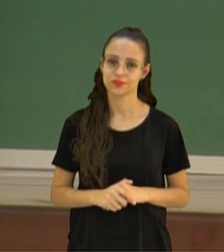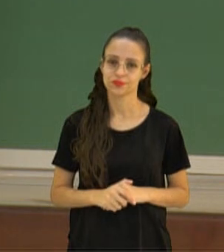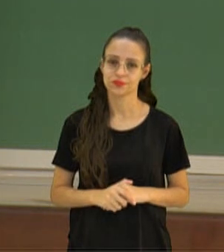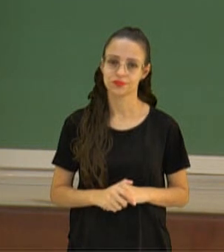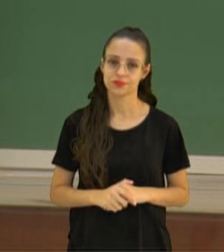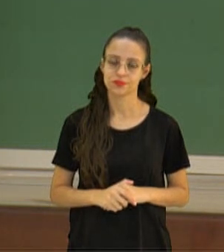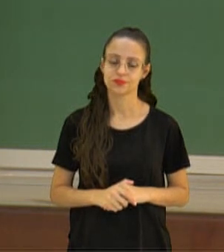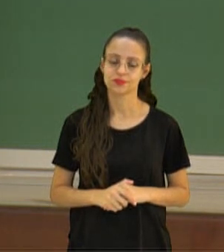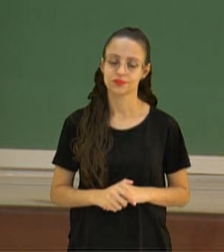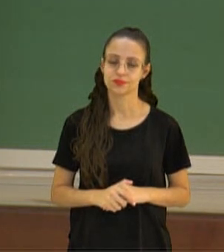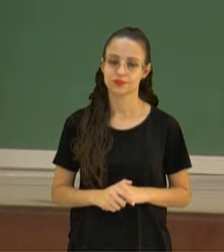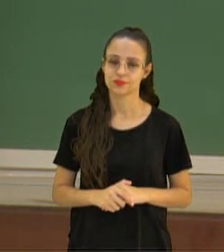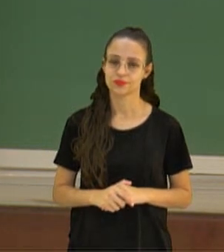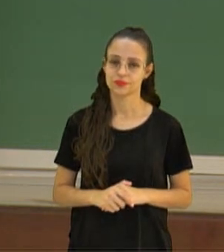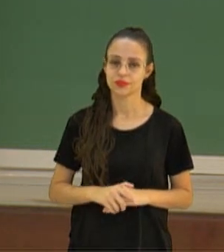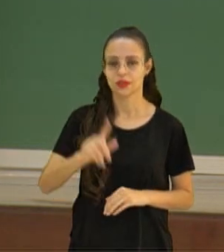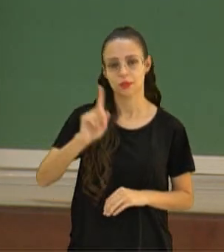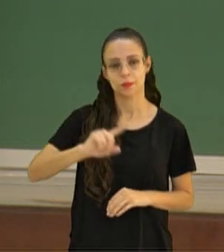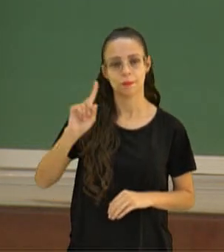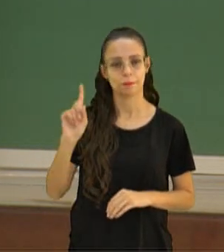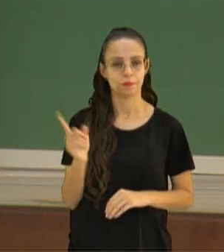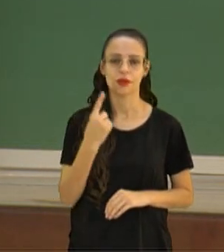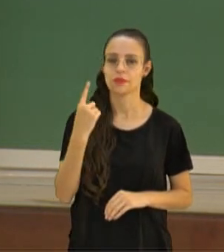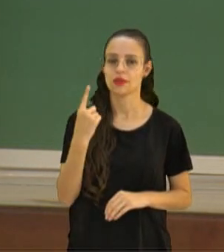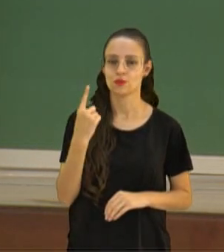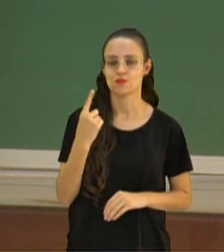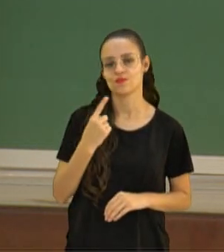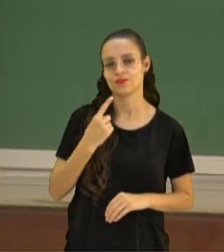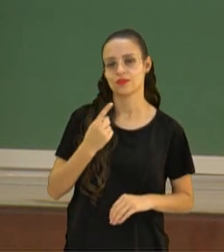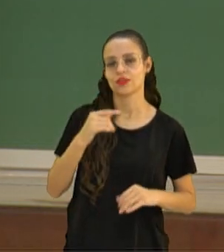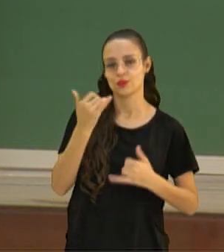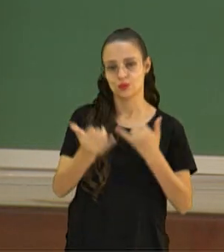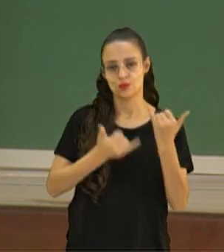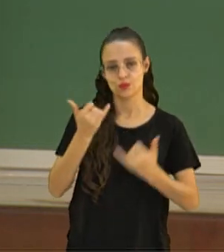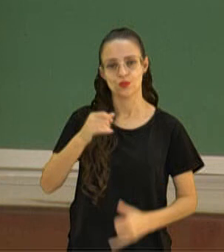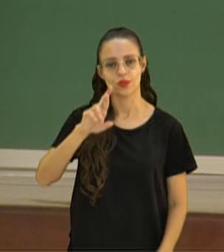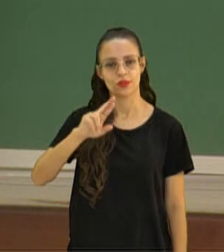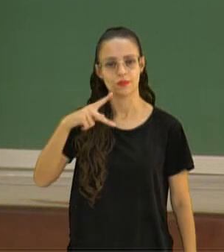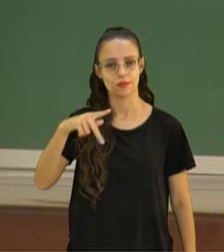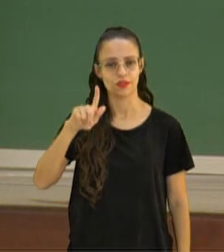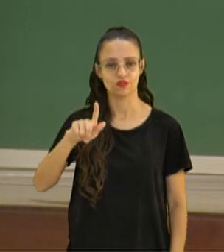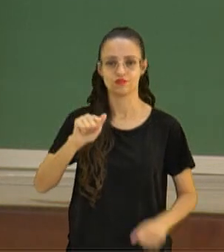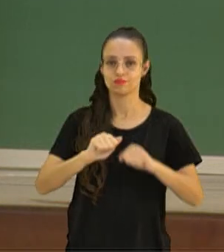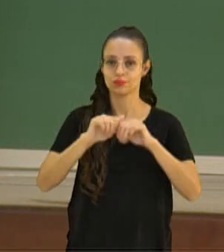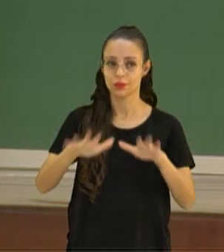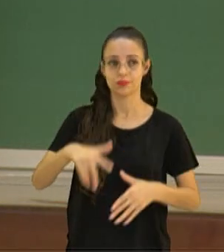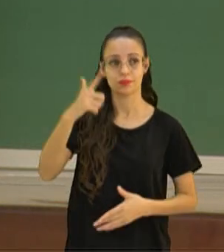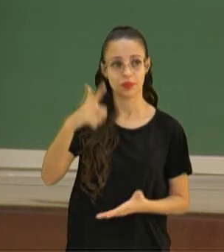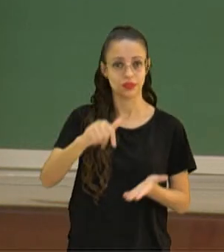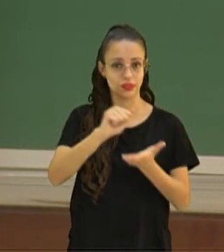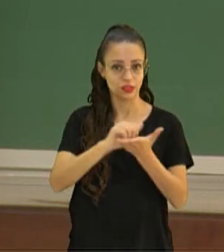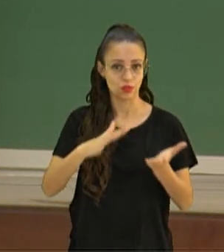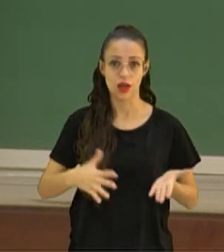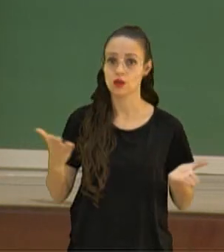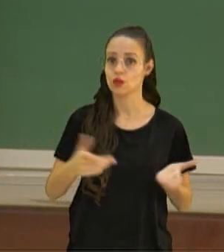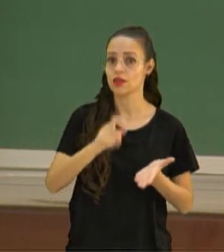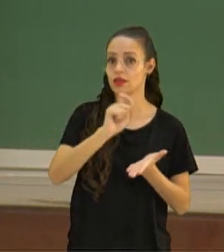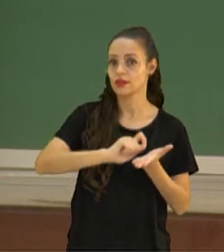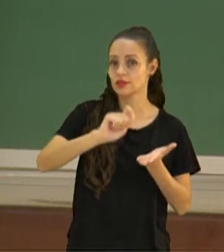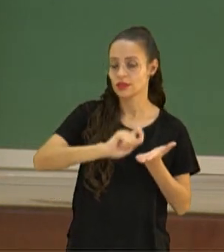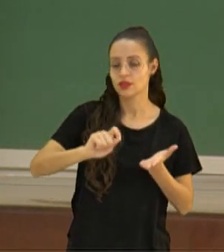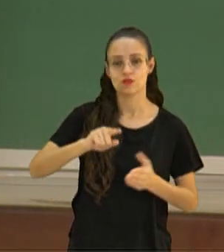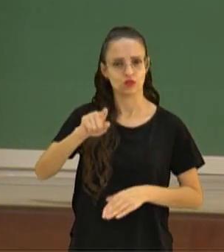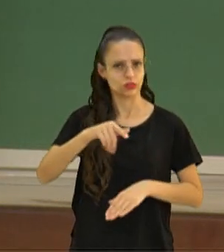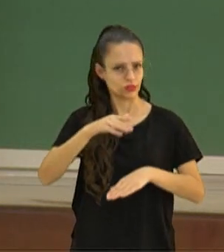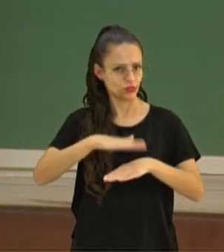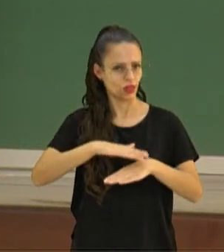Masmorras e Dragões, que é o primeiro jogo de RPG de mesa lançado. Mais um exercício, talvez exercício descritivo, né, então faz